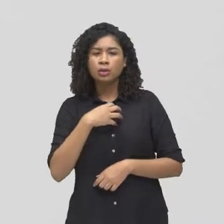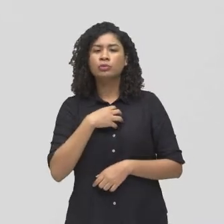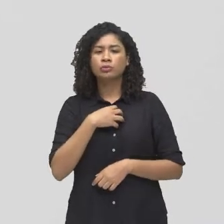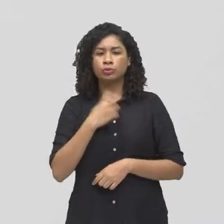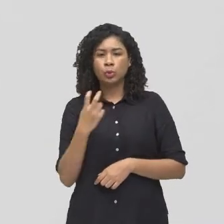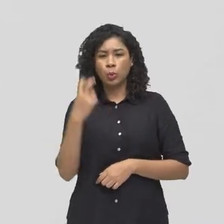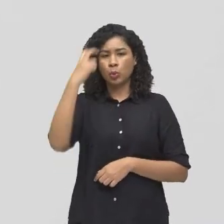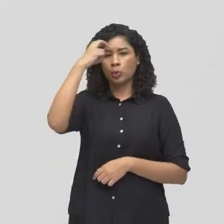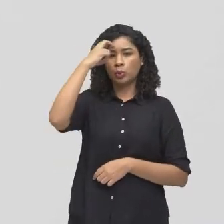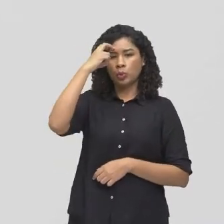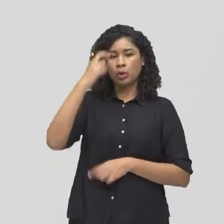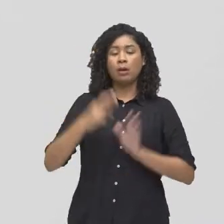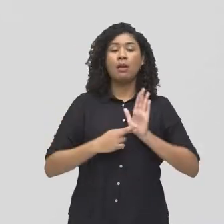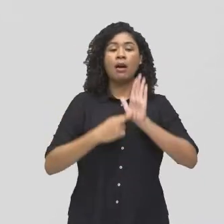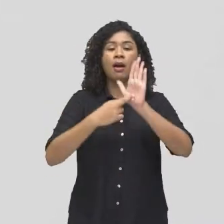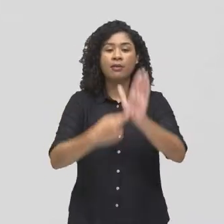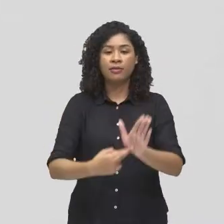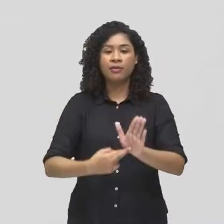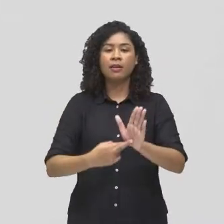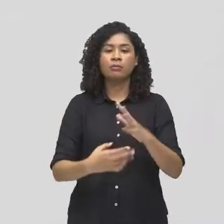de viver e agir de um povo.